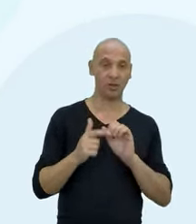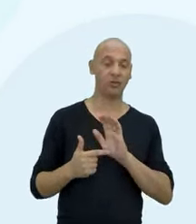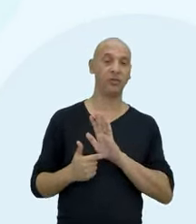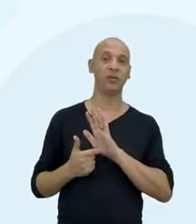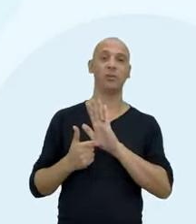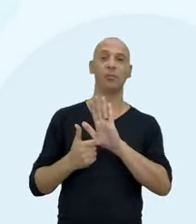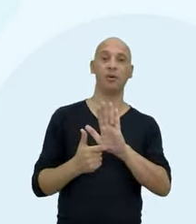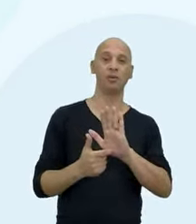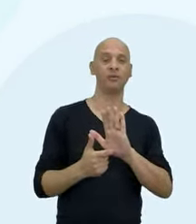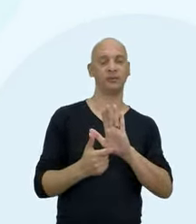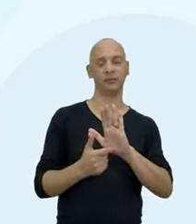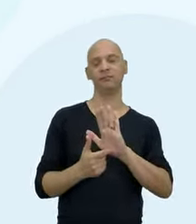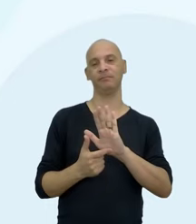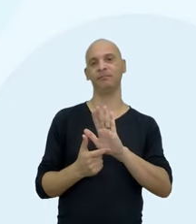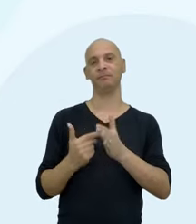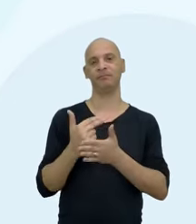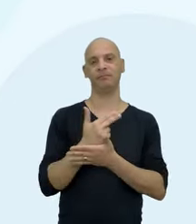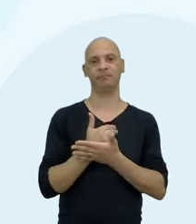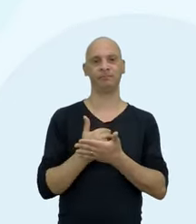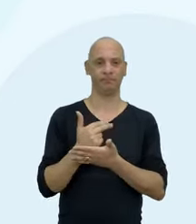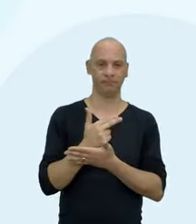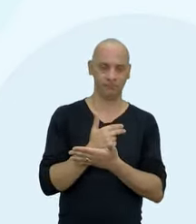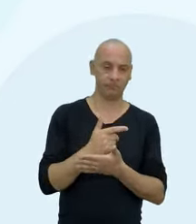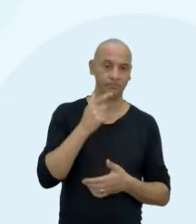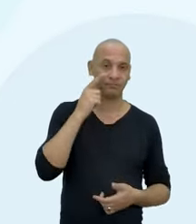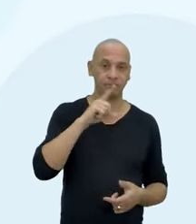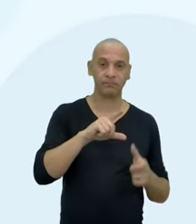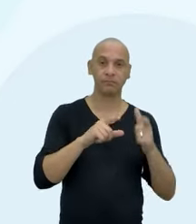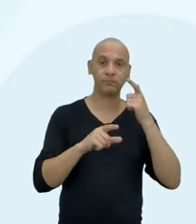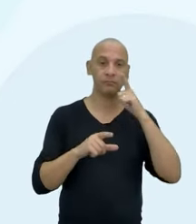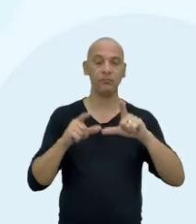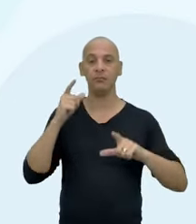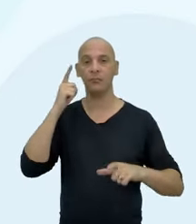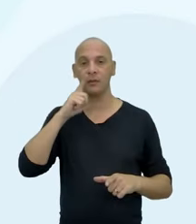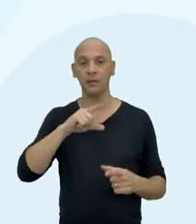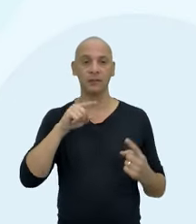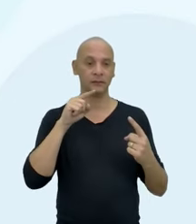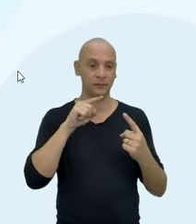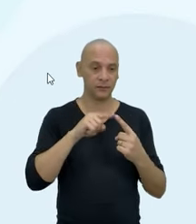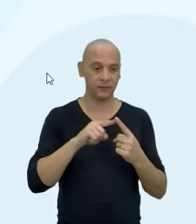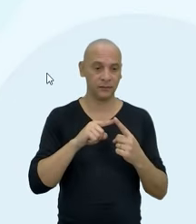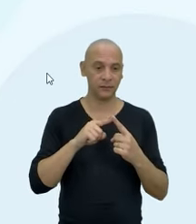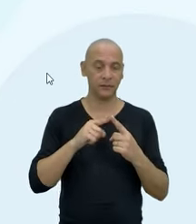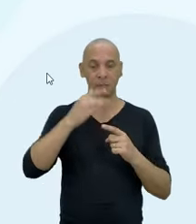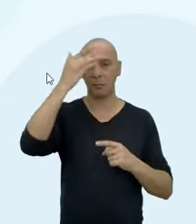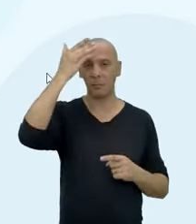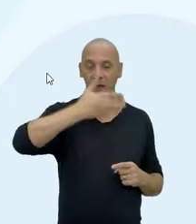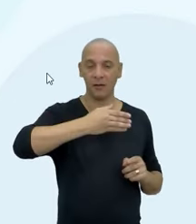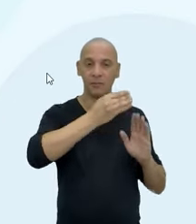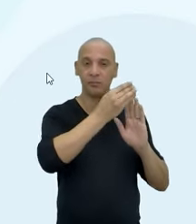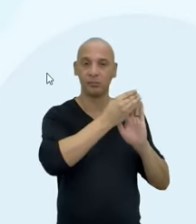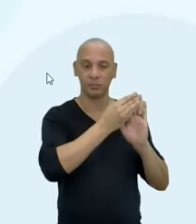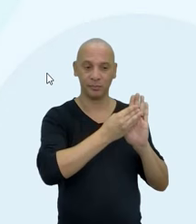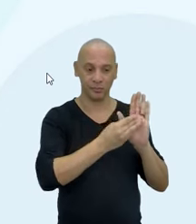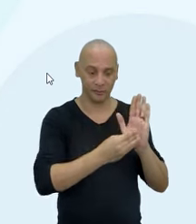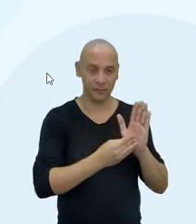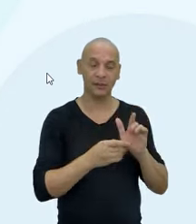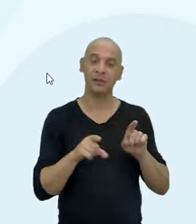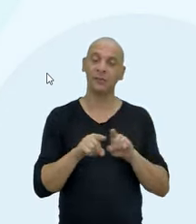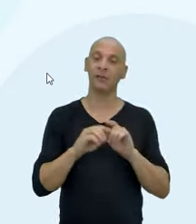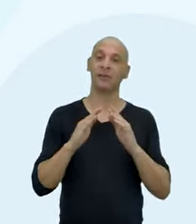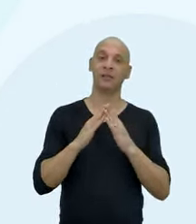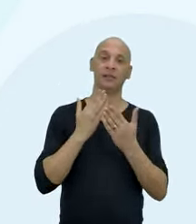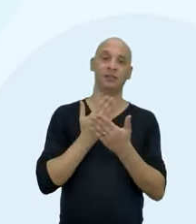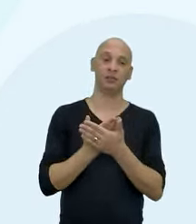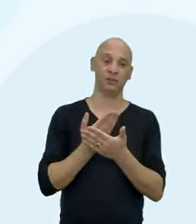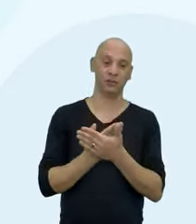demonstração do teorema de Pitágoras você conseguir por Teorema de Pick fazer aquelas comprovações normalmente as